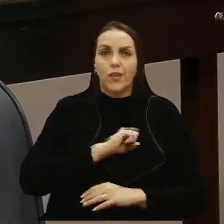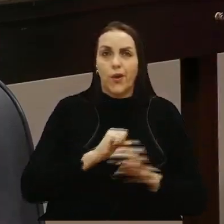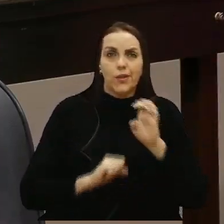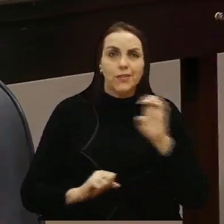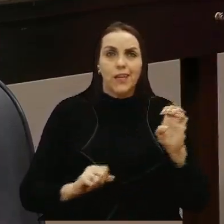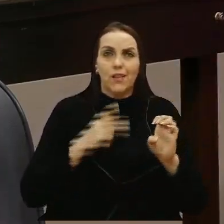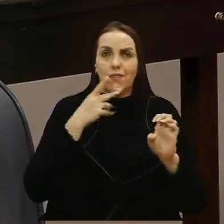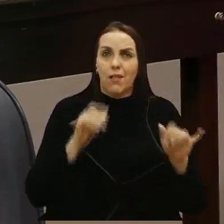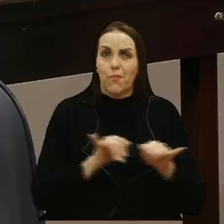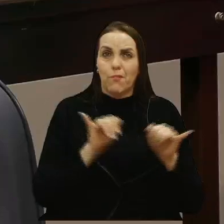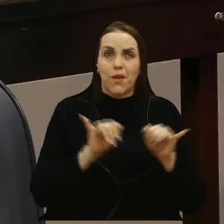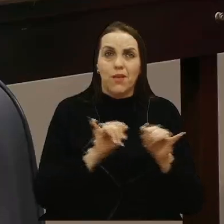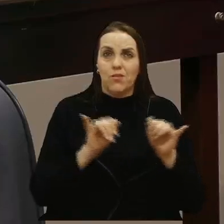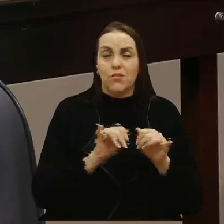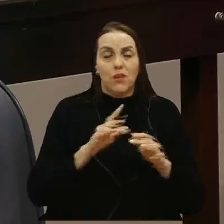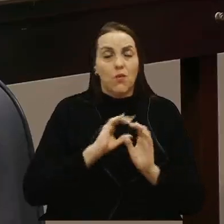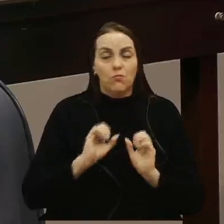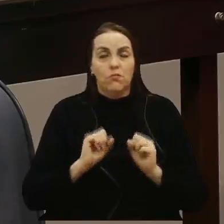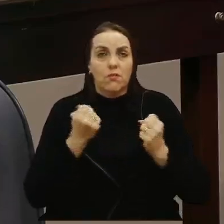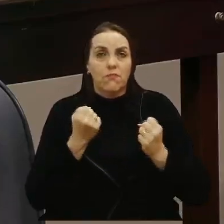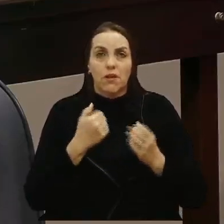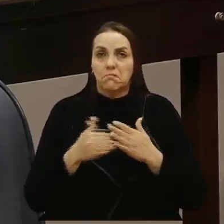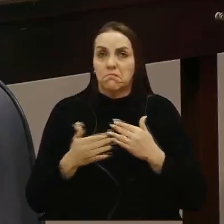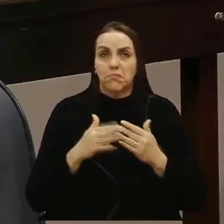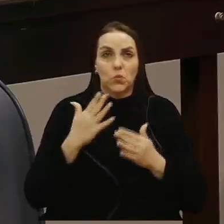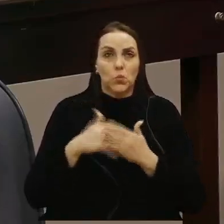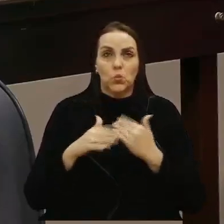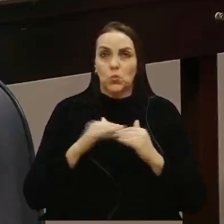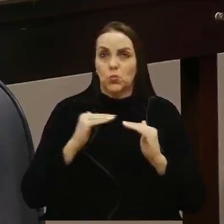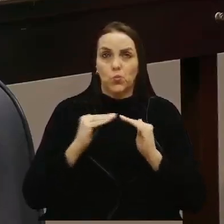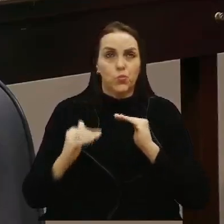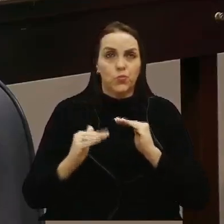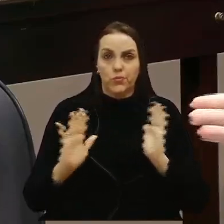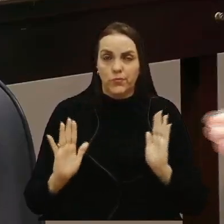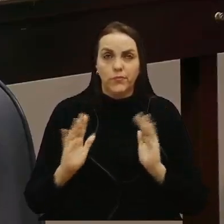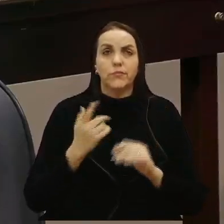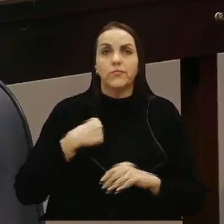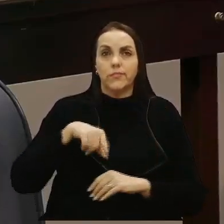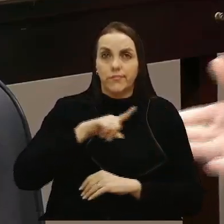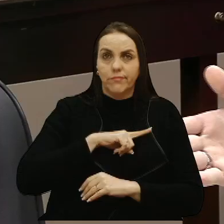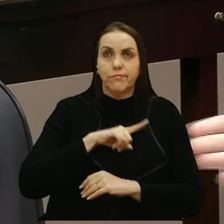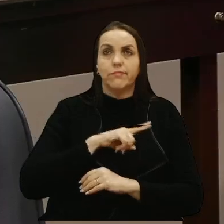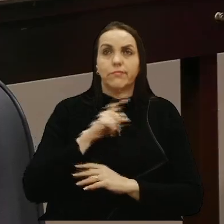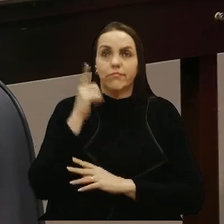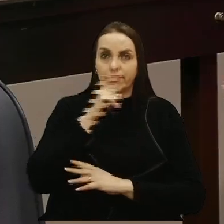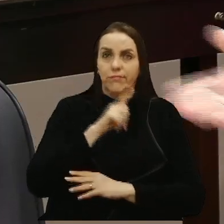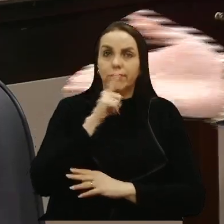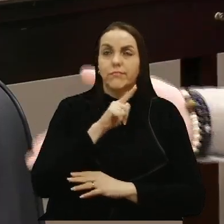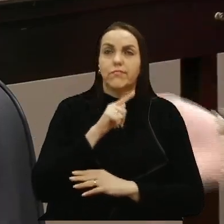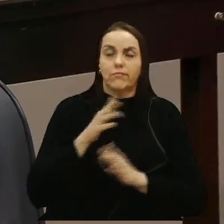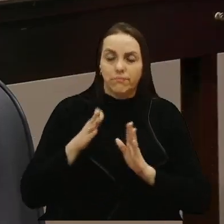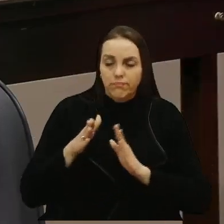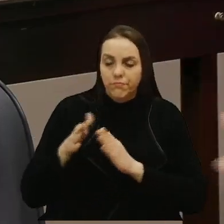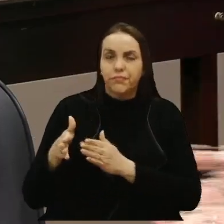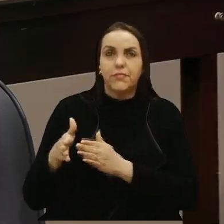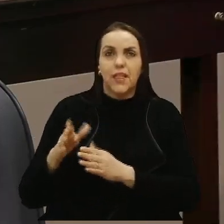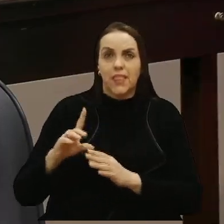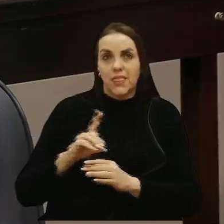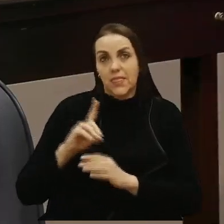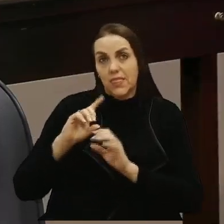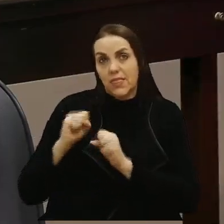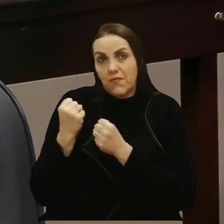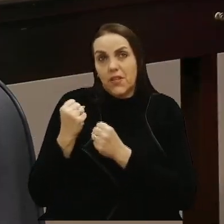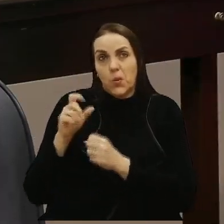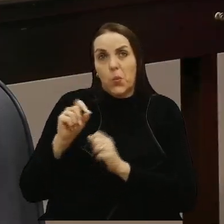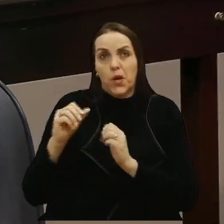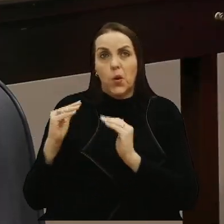dela. Eu defendo aqui que a esquerda fale tudo que eu não concordo. Que aí a gente vai conseguir ter o nosso nicho e defender o que a gente concorda, né,